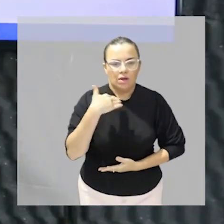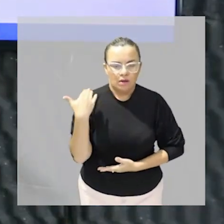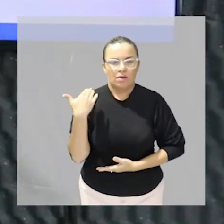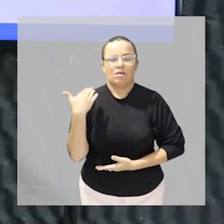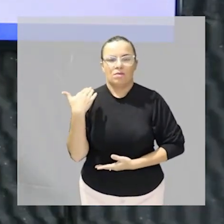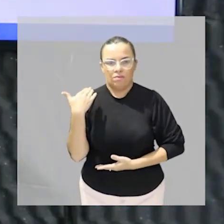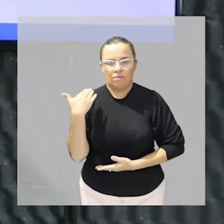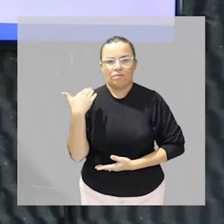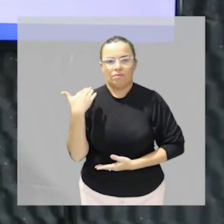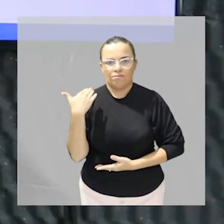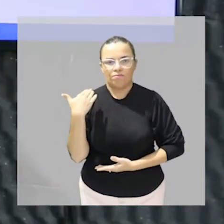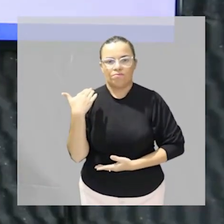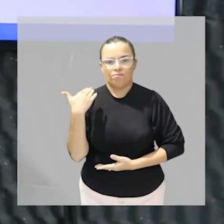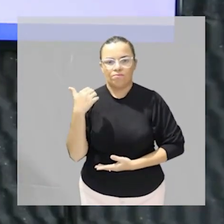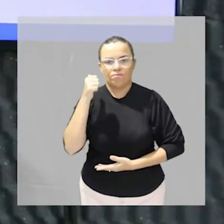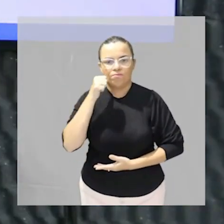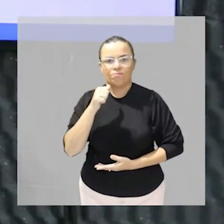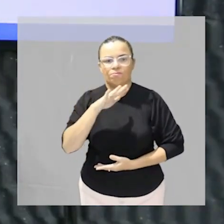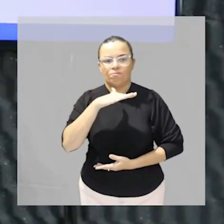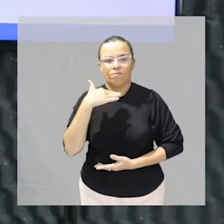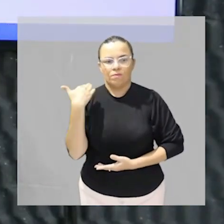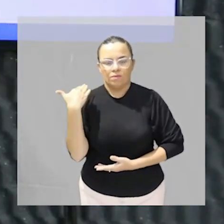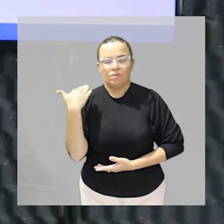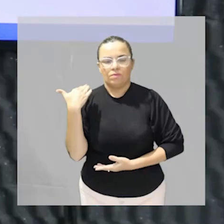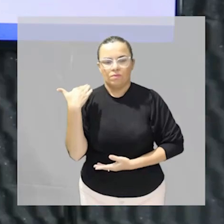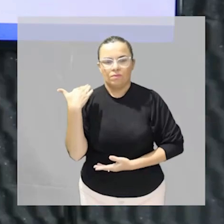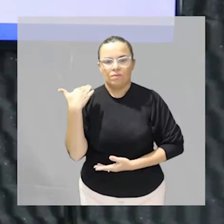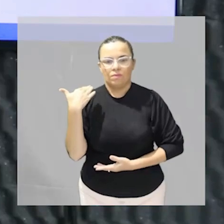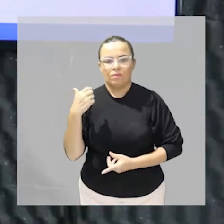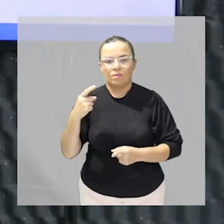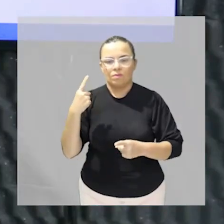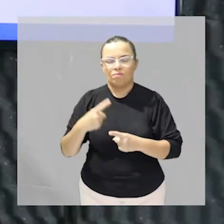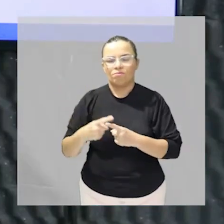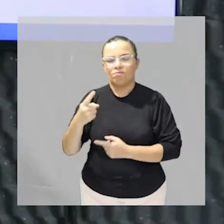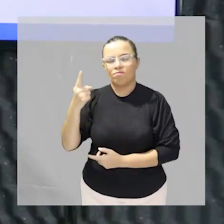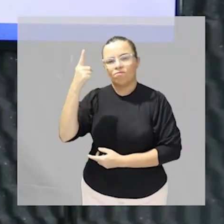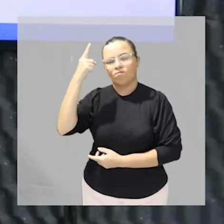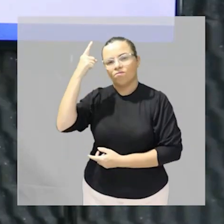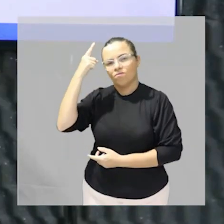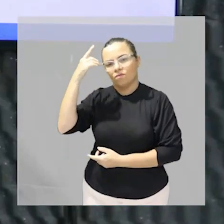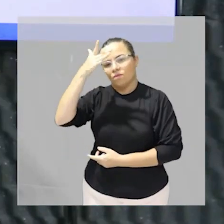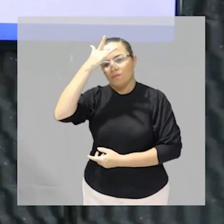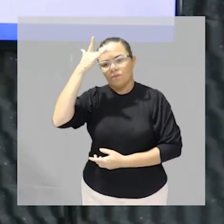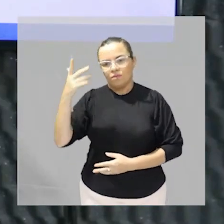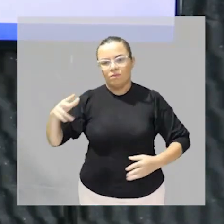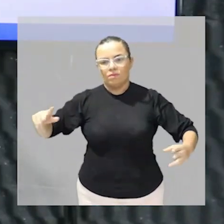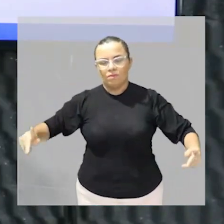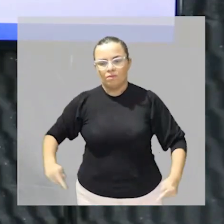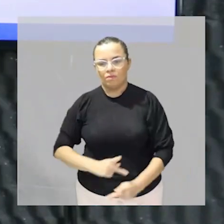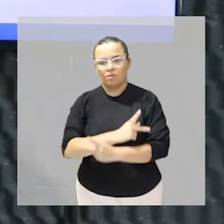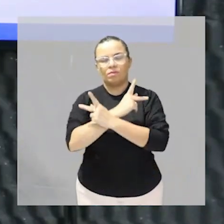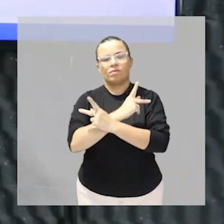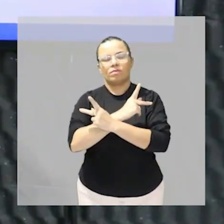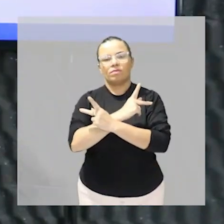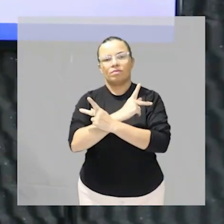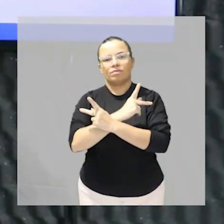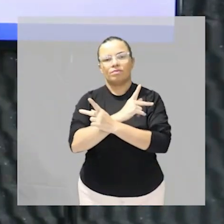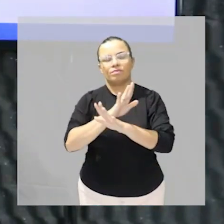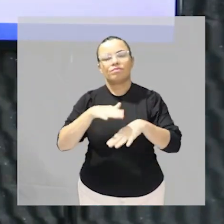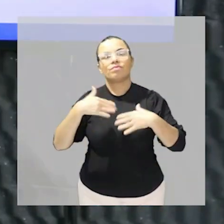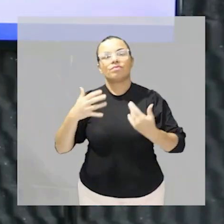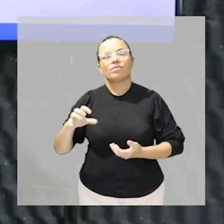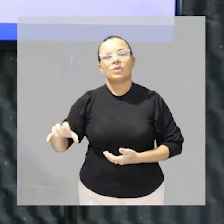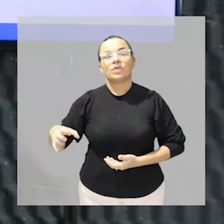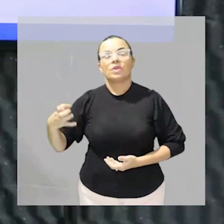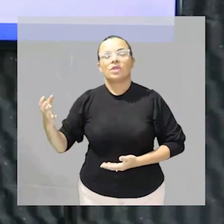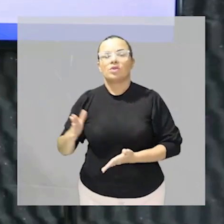só por que ocorreu a morte dessa mulher. Porque a pensadora era pagã. Então a sua morte acontece por uma questão